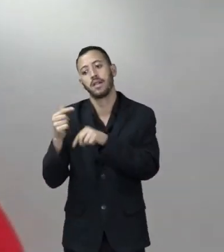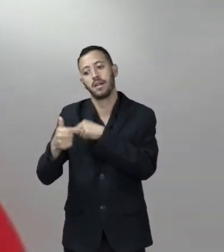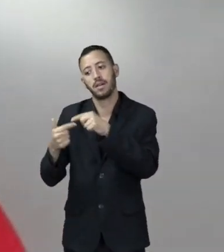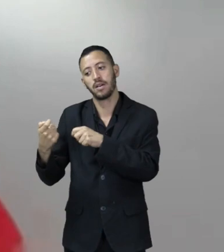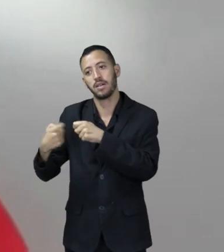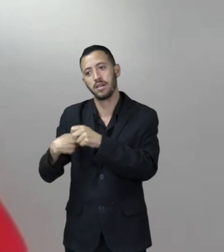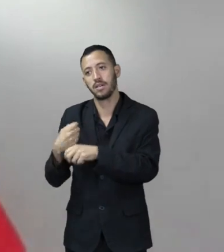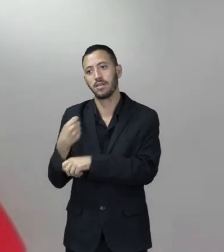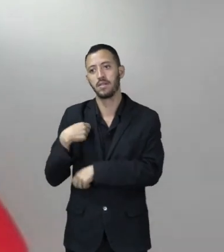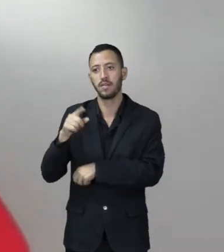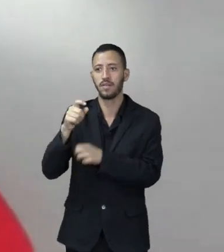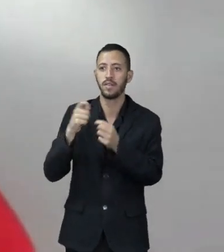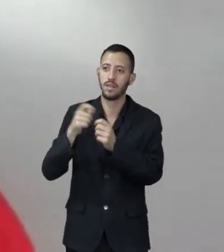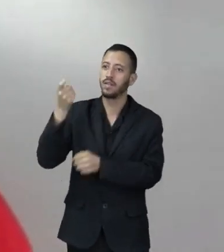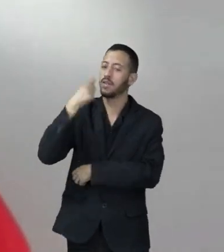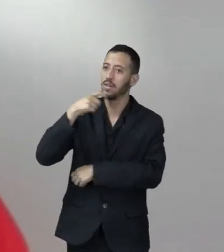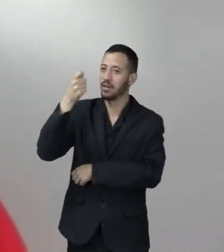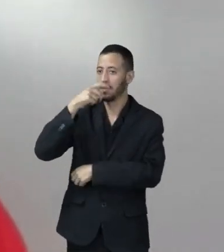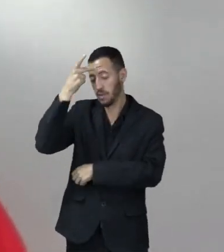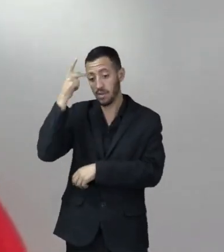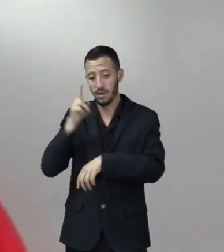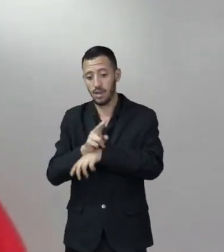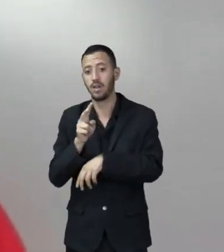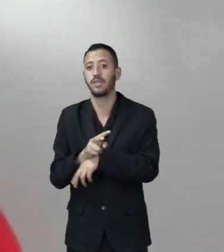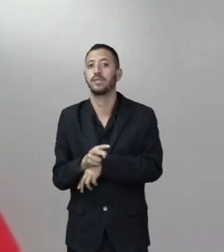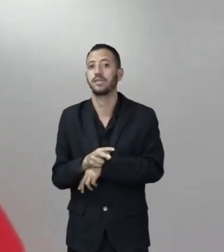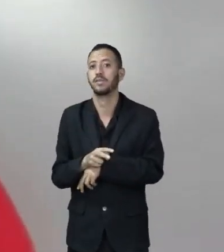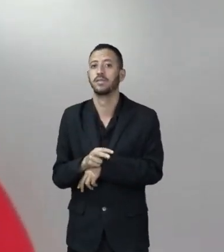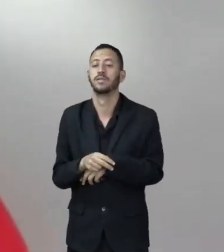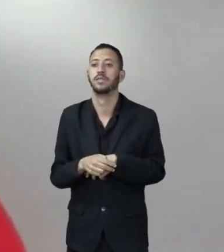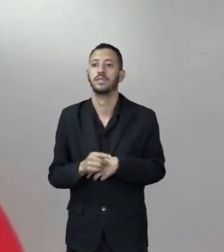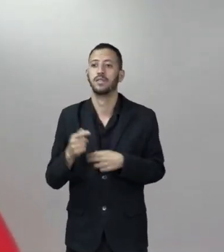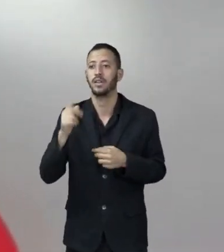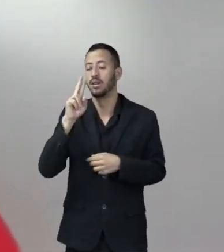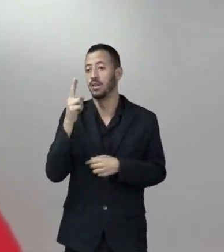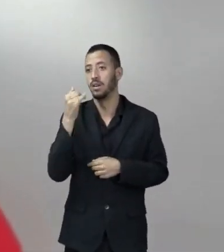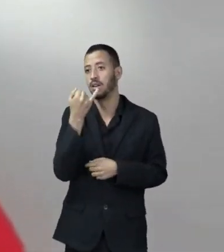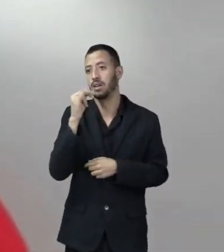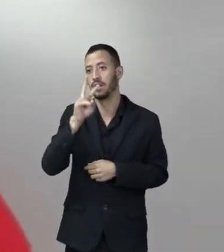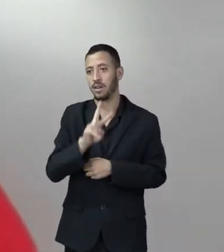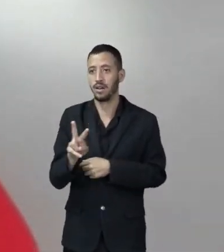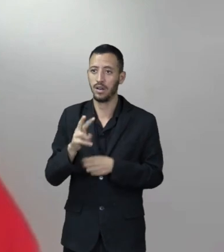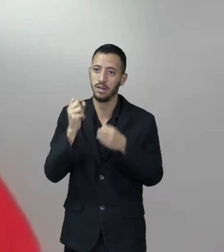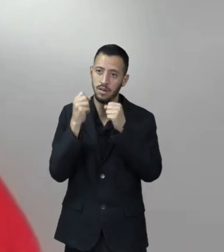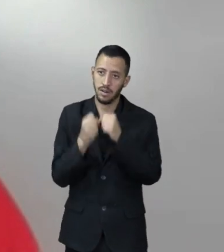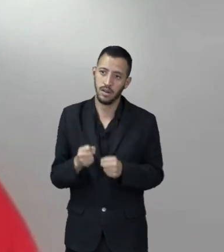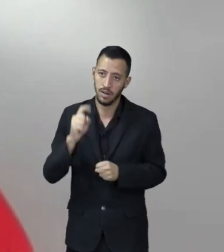ela vai tomar todos os dias um medicamento para prevenir o HIV. E a PEP é a profilaxia